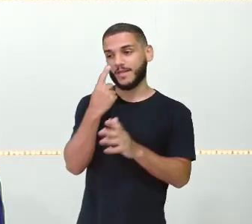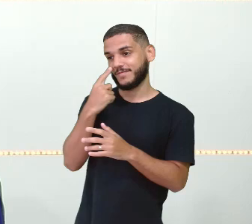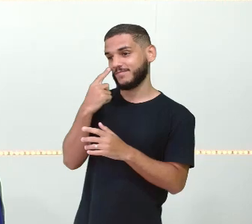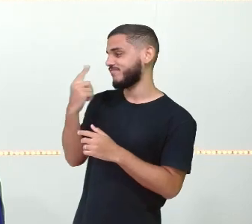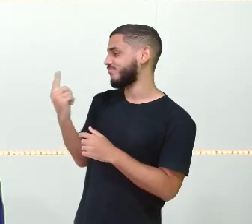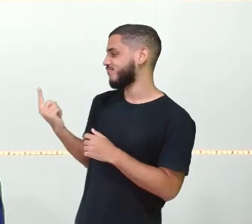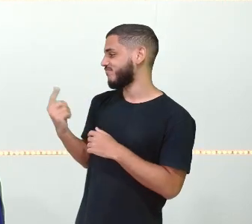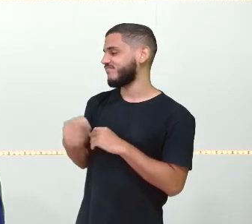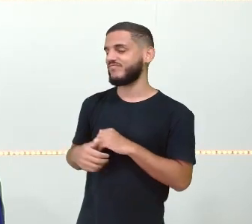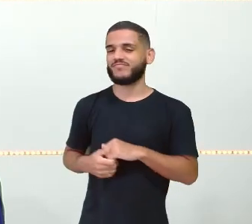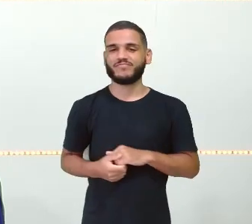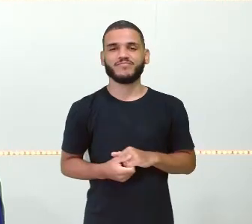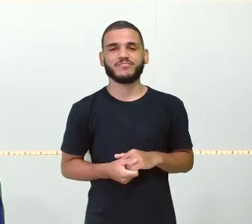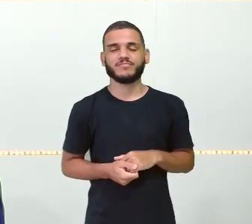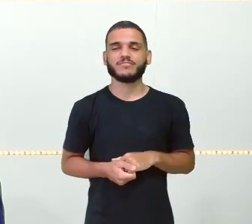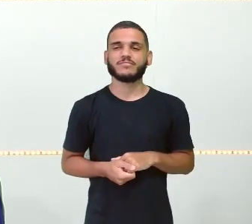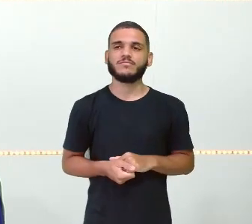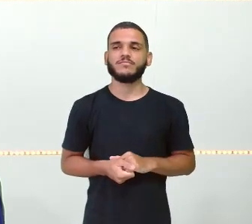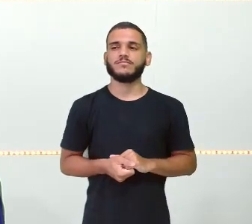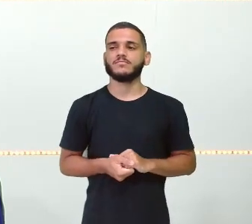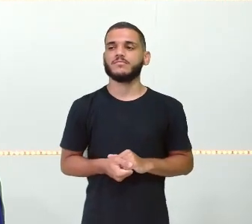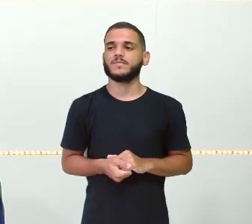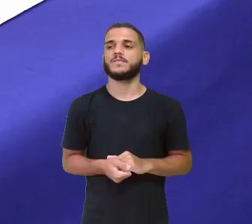todos os sólidos aqui na mesa.